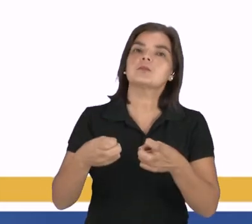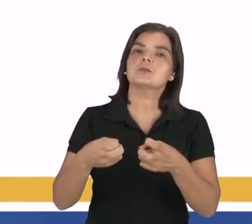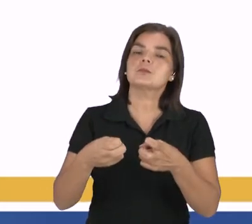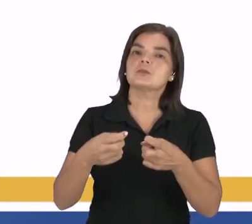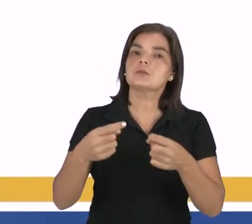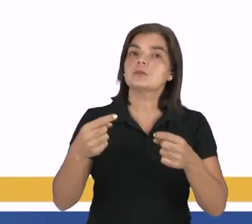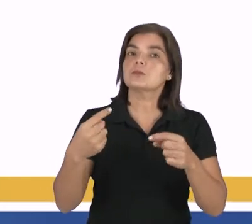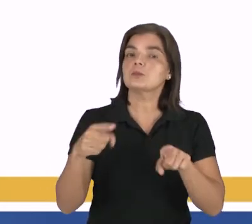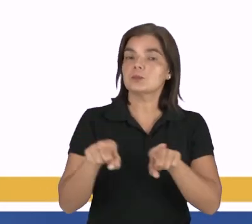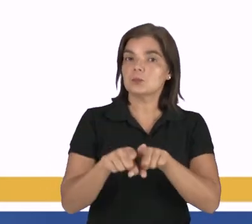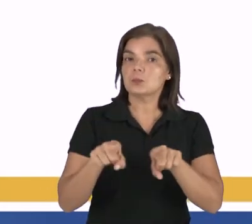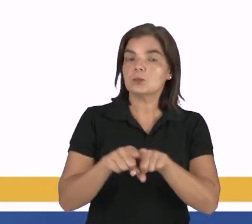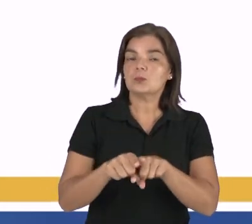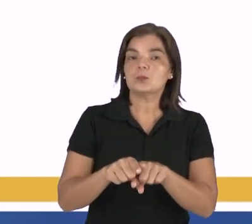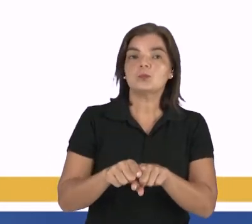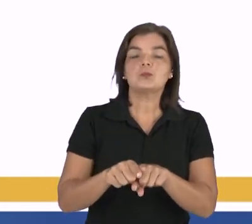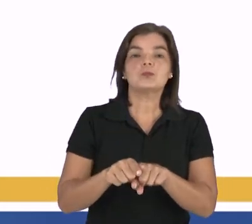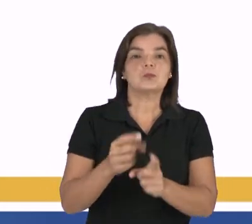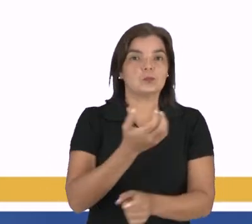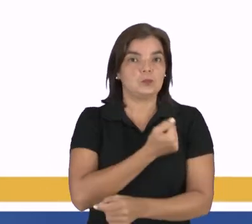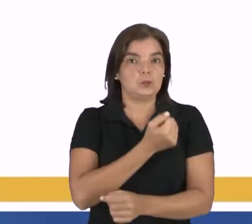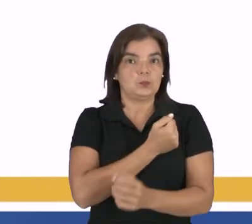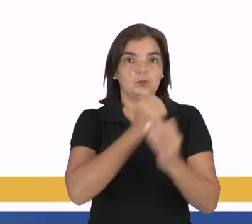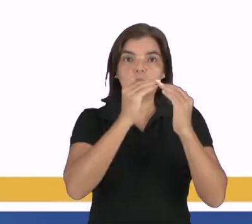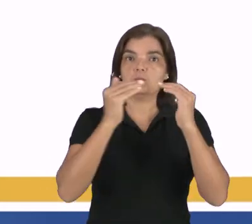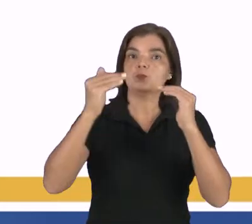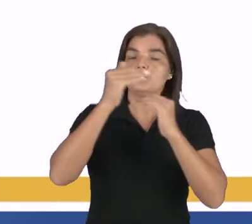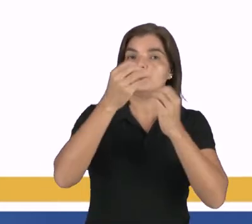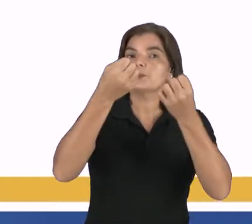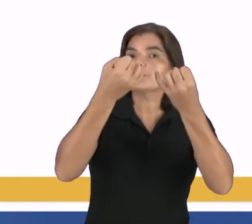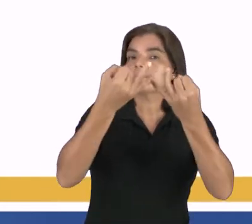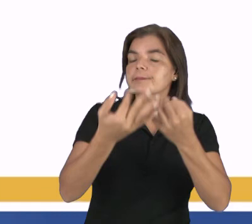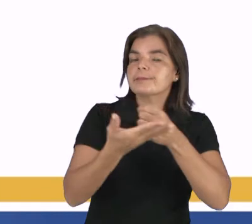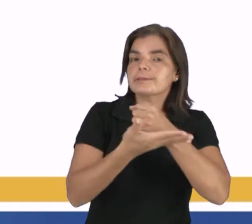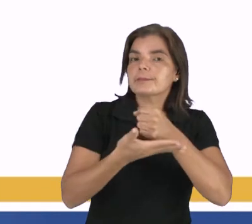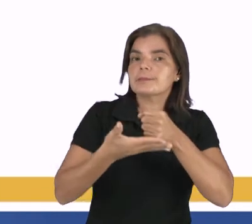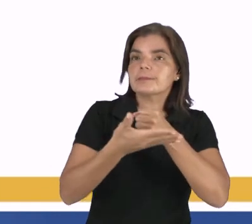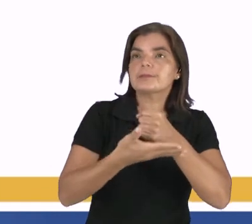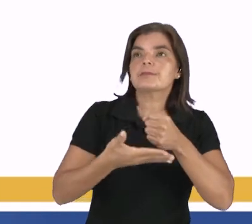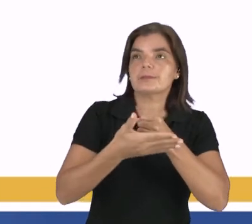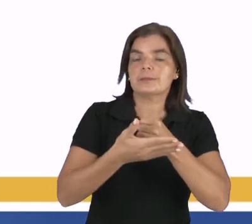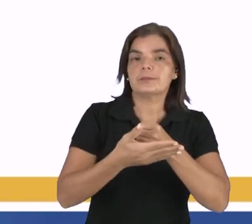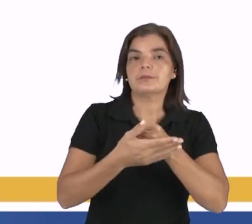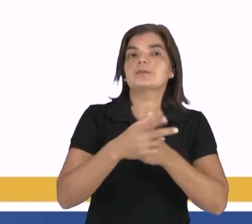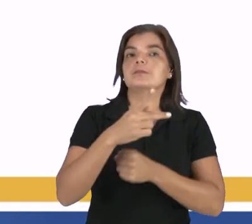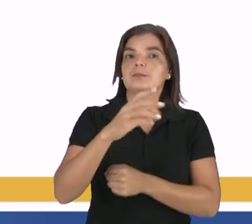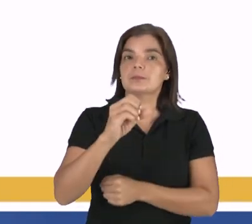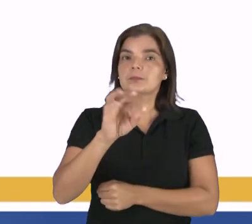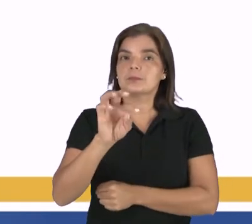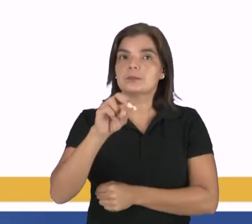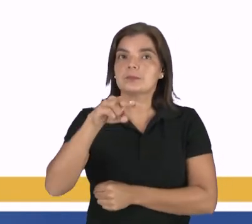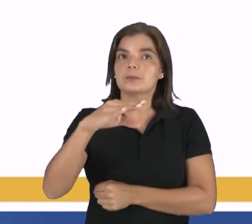a associação com a exponencial e os conceitos básicos, né, da potenciação.